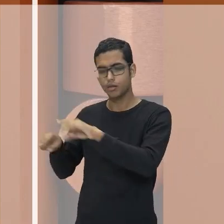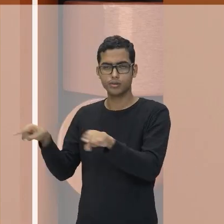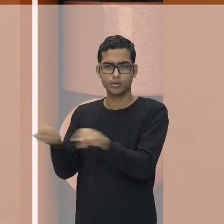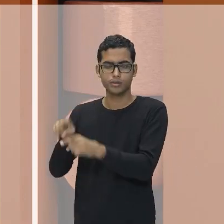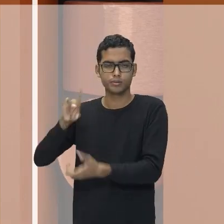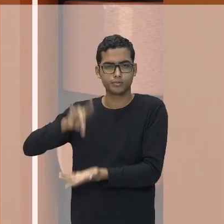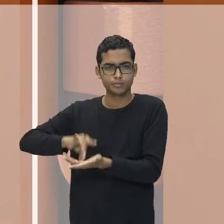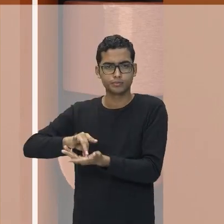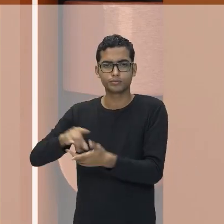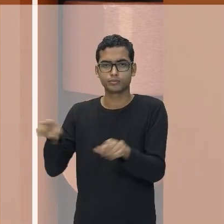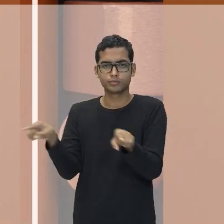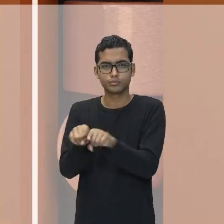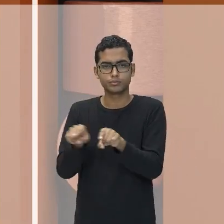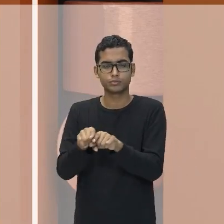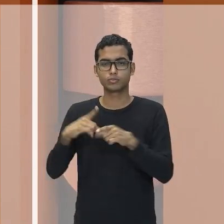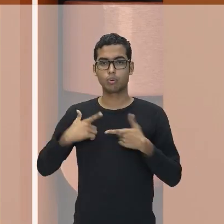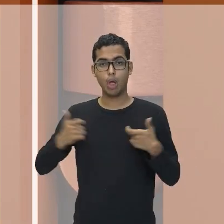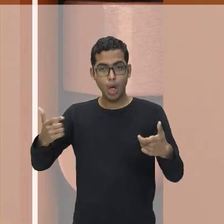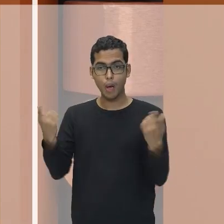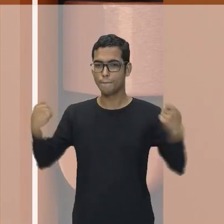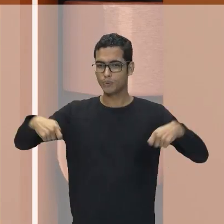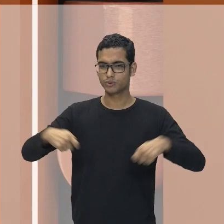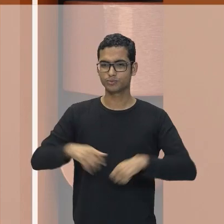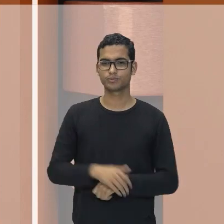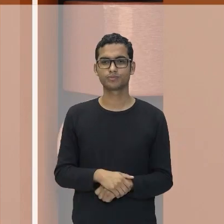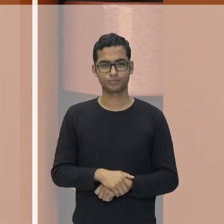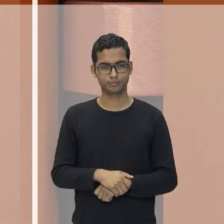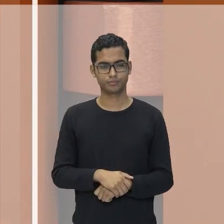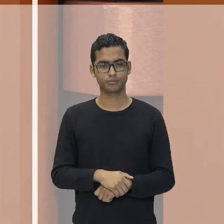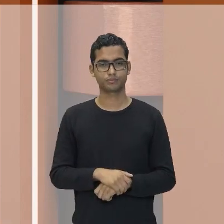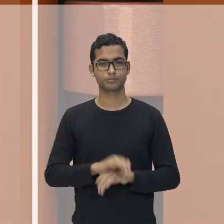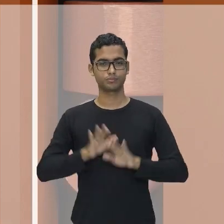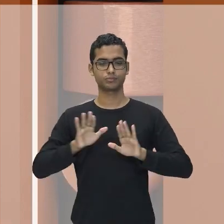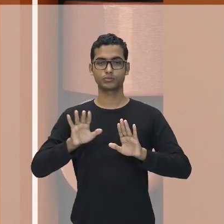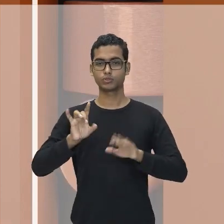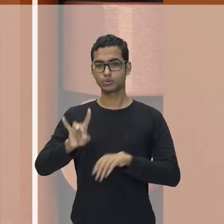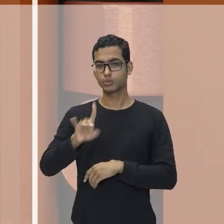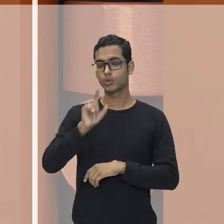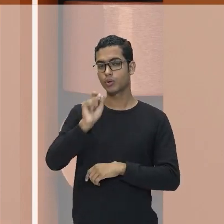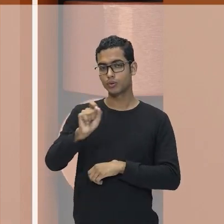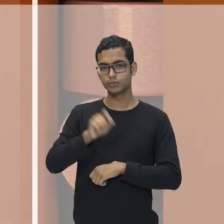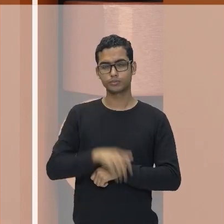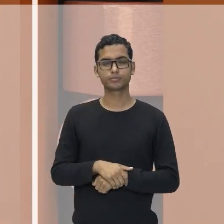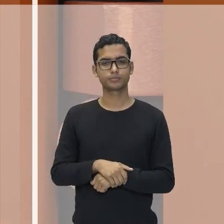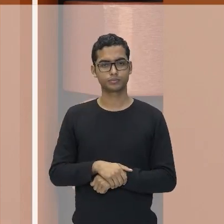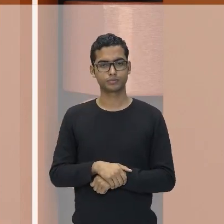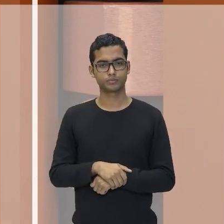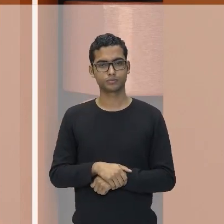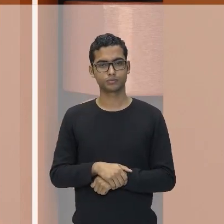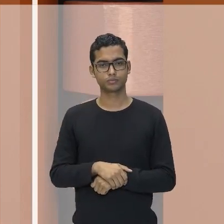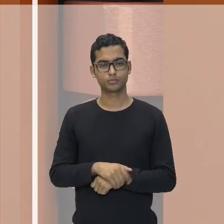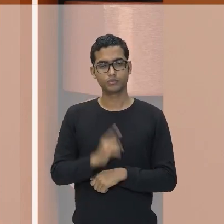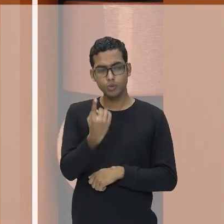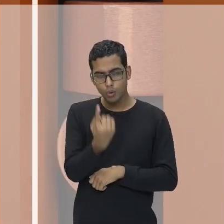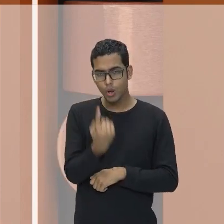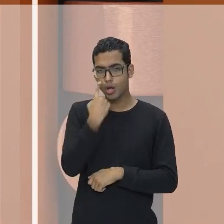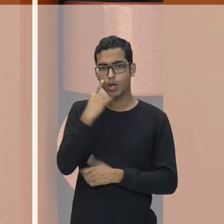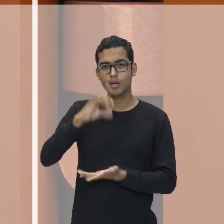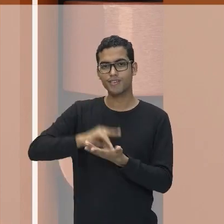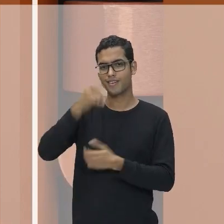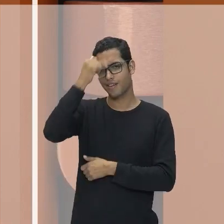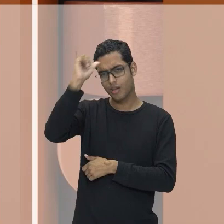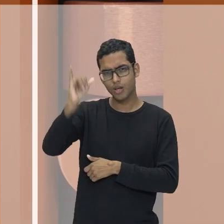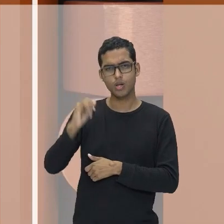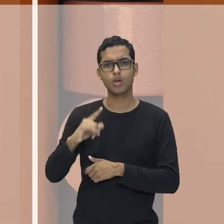praticamente eminente naquele momento. E apenas uma coisa evitou que esse conflito explodisse de uma vez, que é